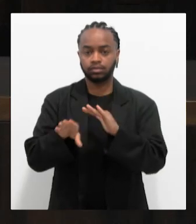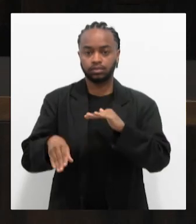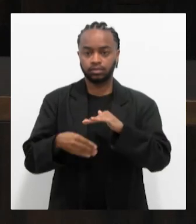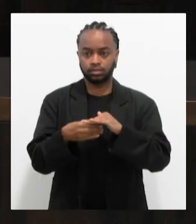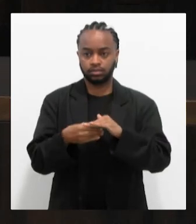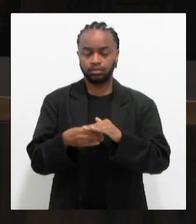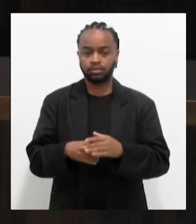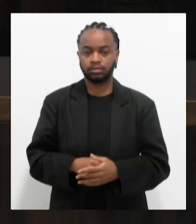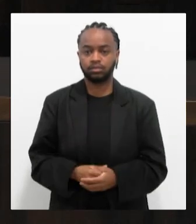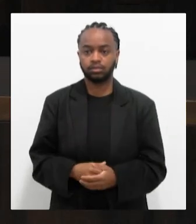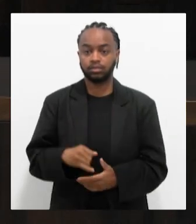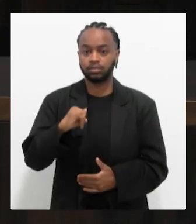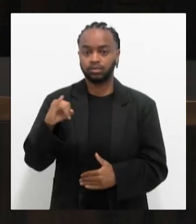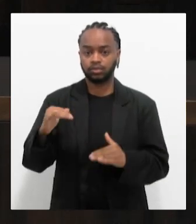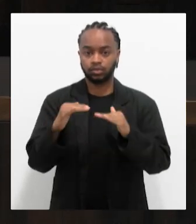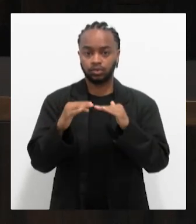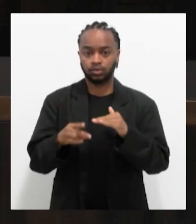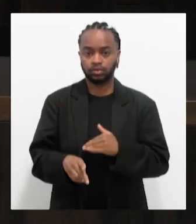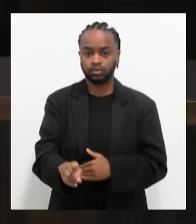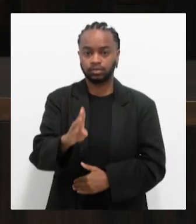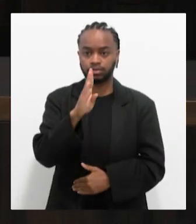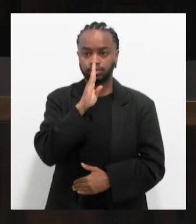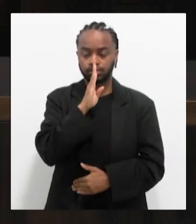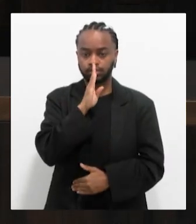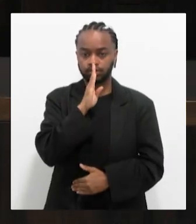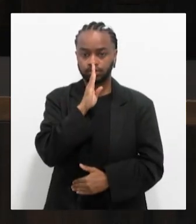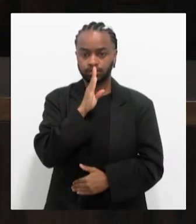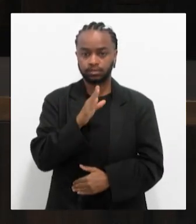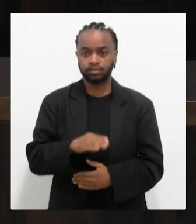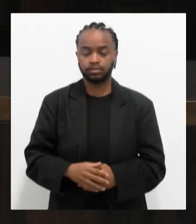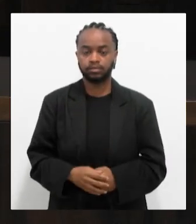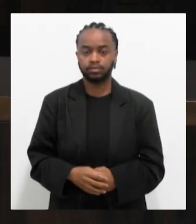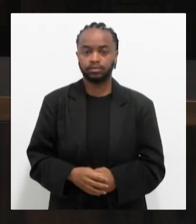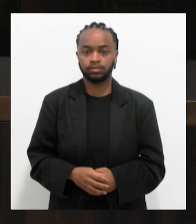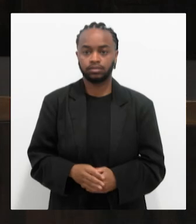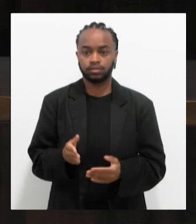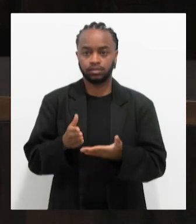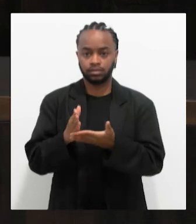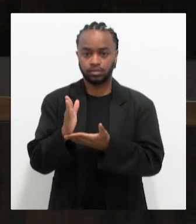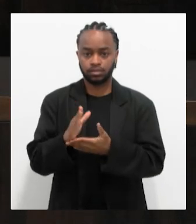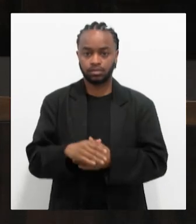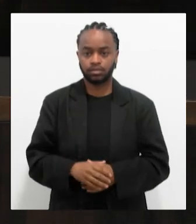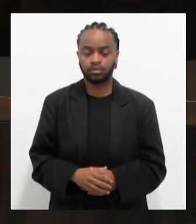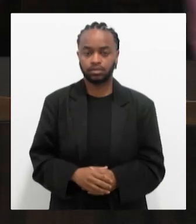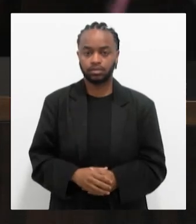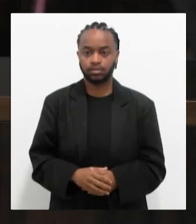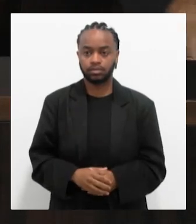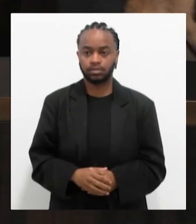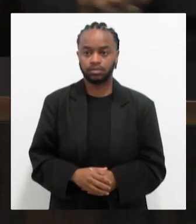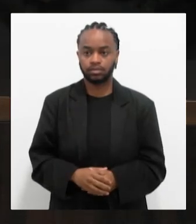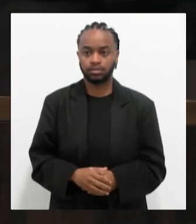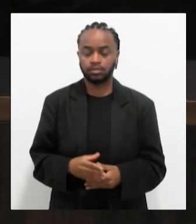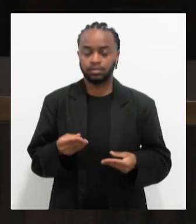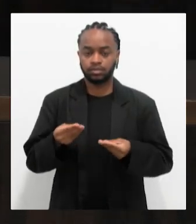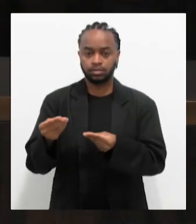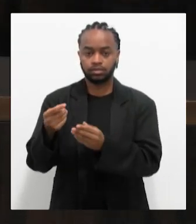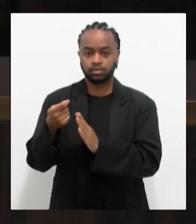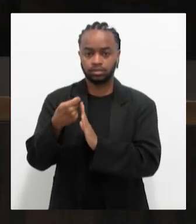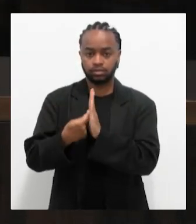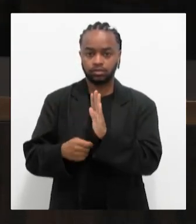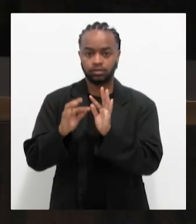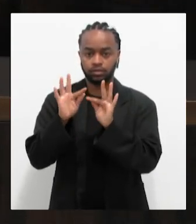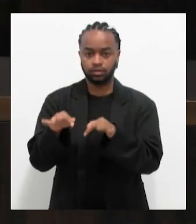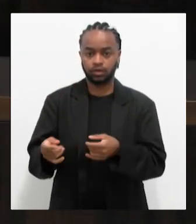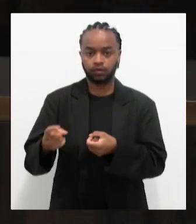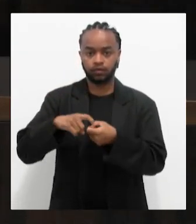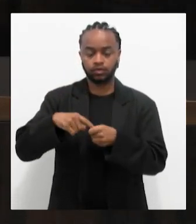emendado. Os senhores que aprovam, permaneçam como estão. Aprovado a redação do vencido. Para